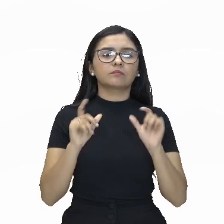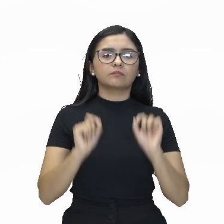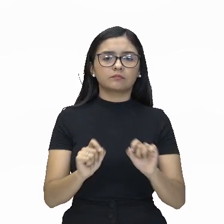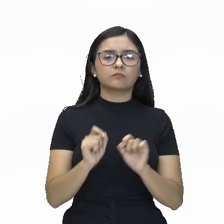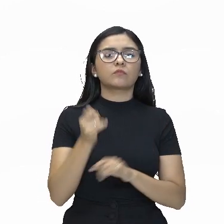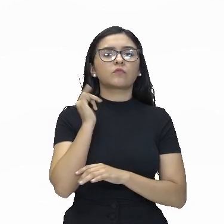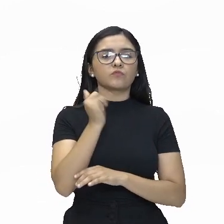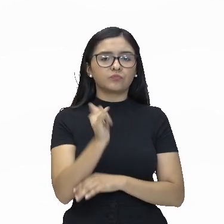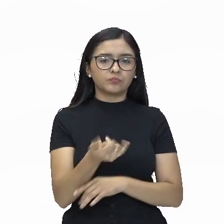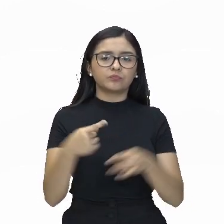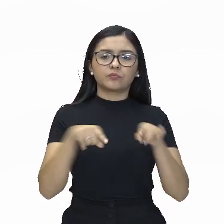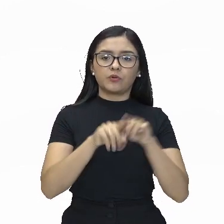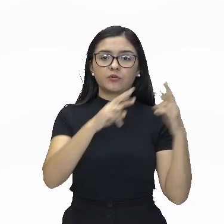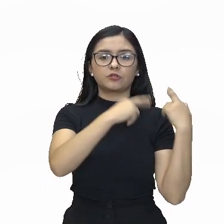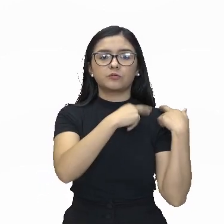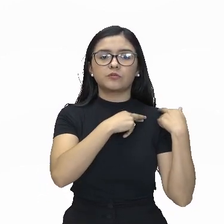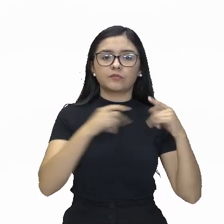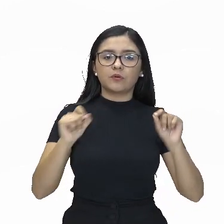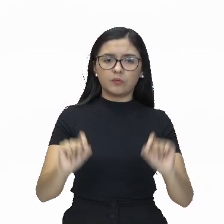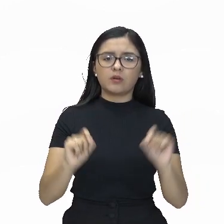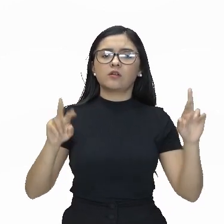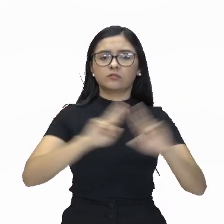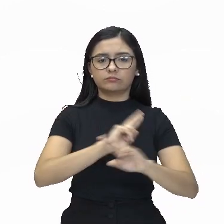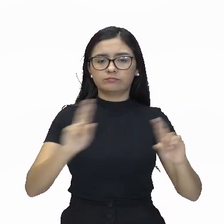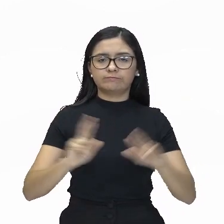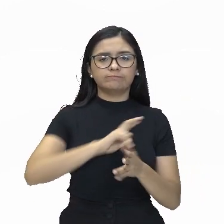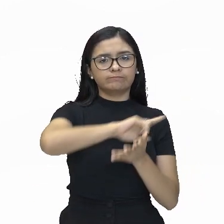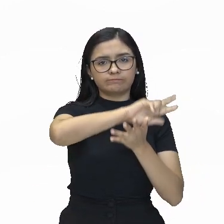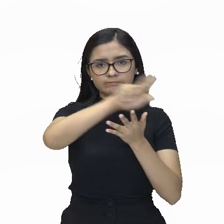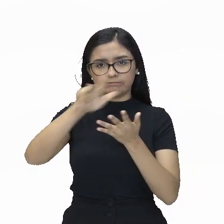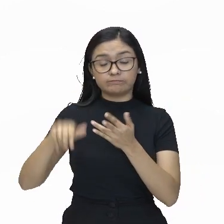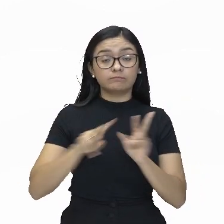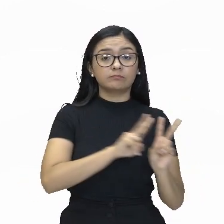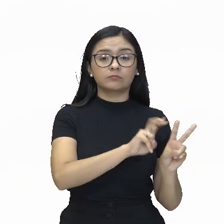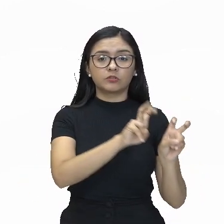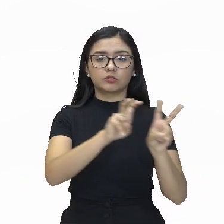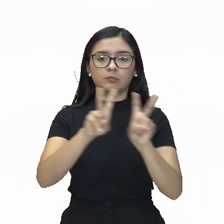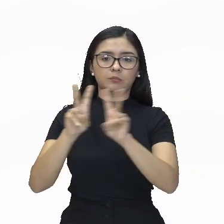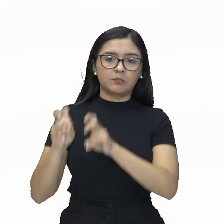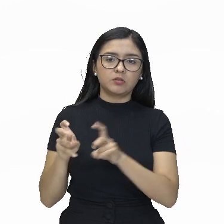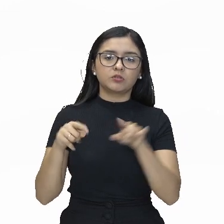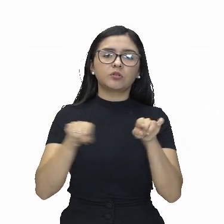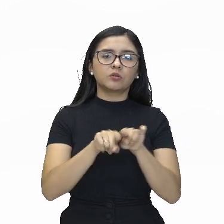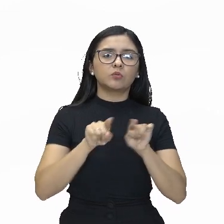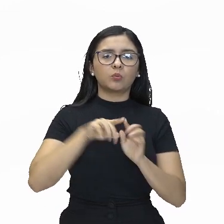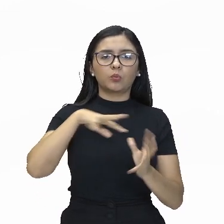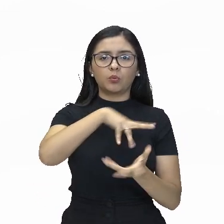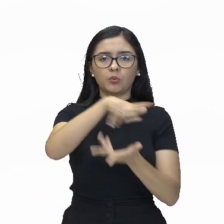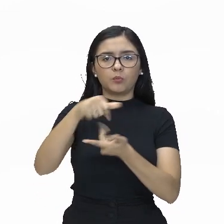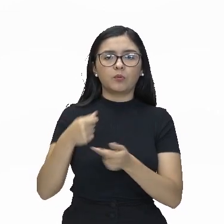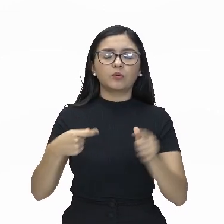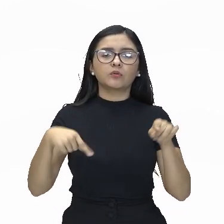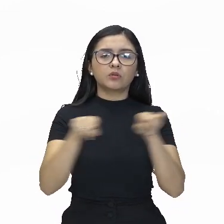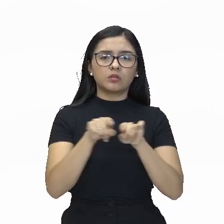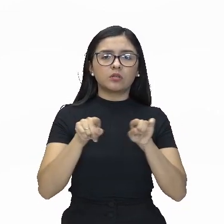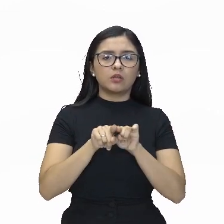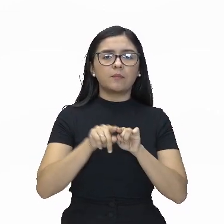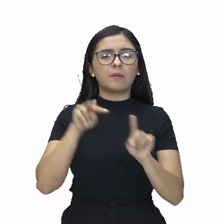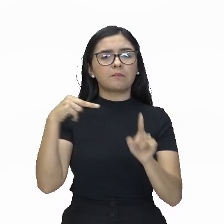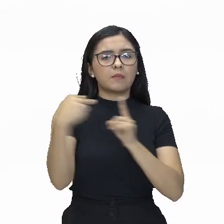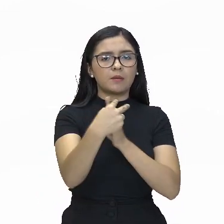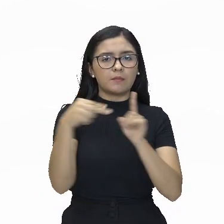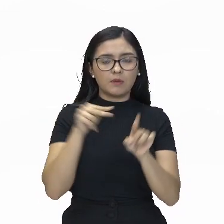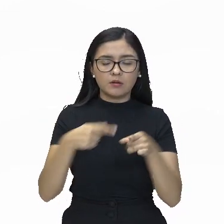posicionamentos discursivos responsáveis em relação às diversas temáticas, visões de